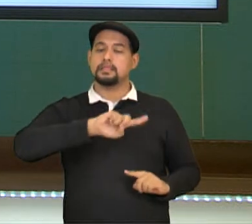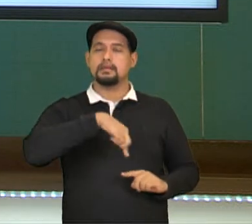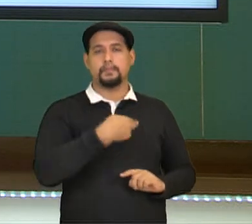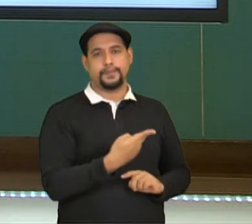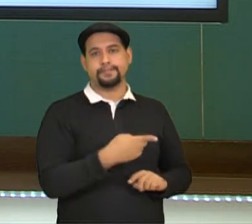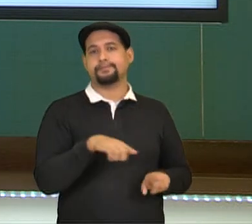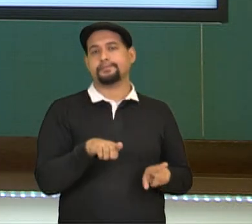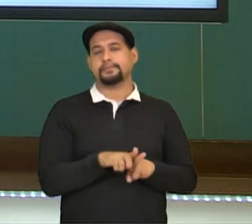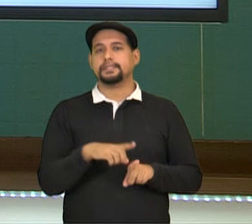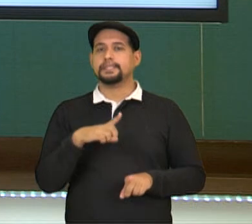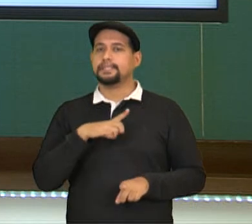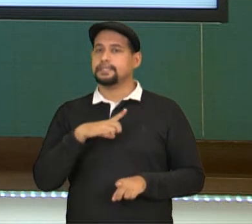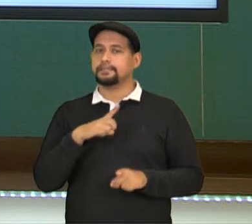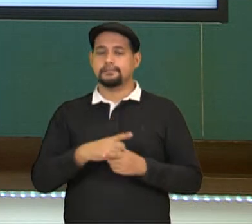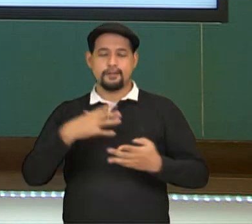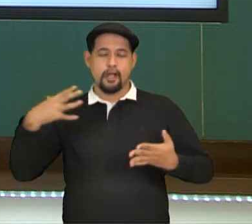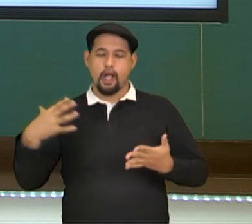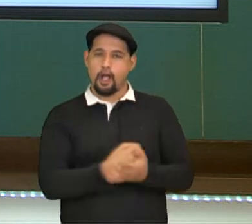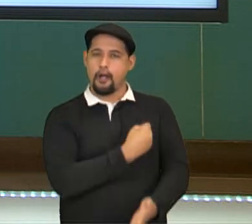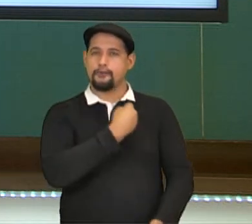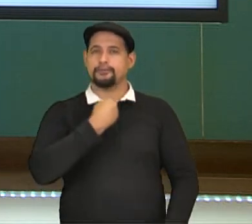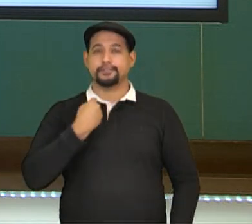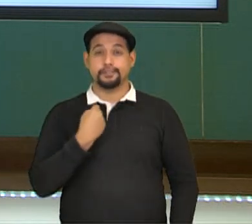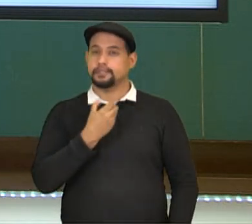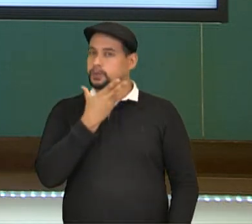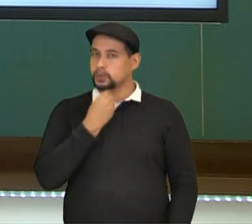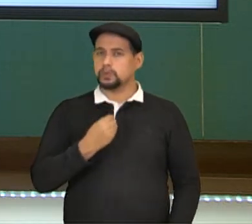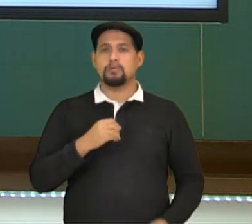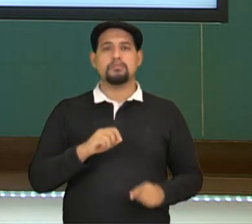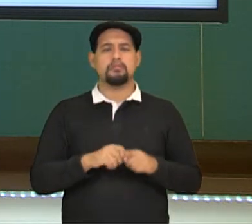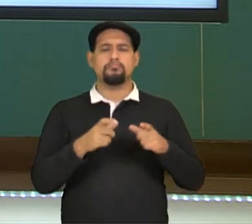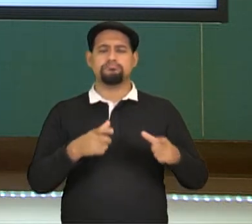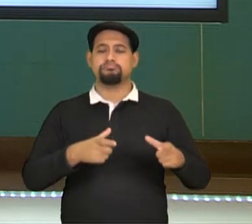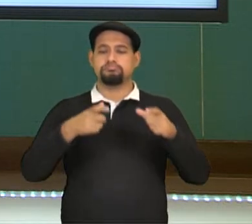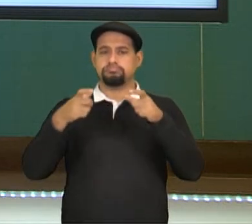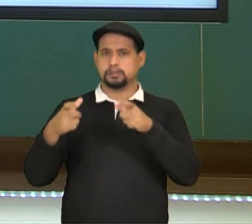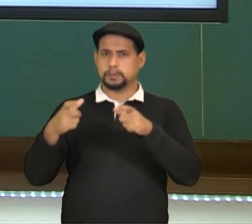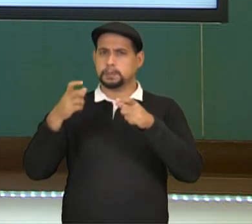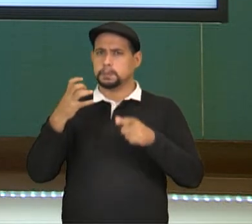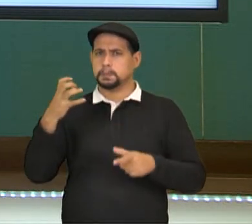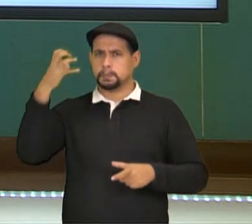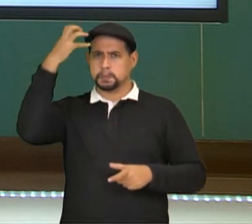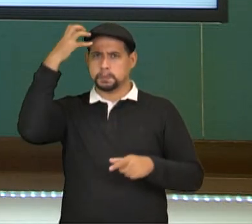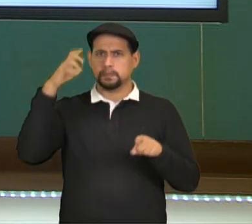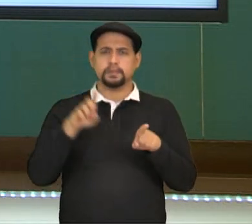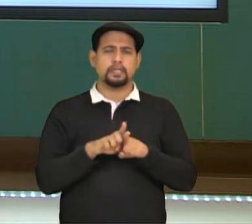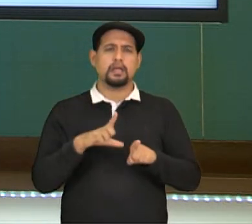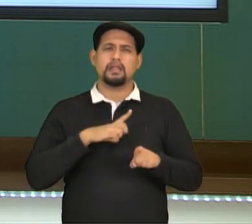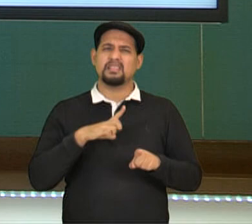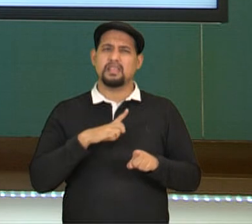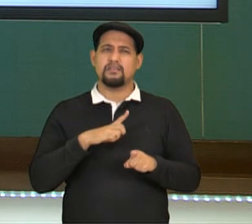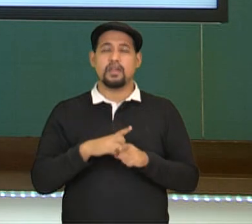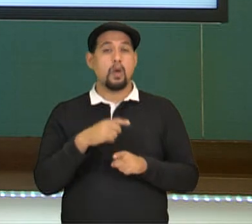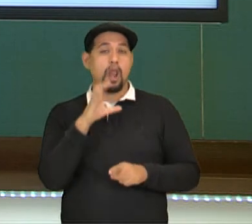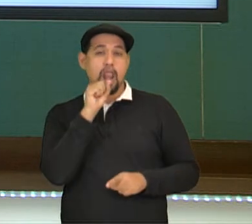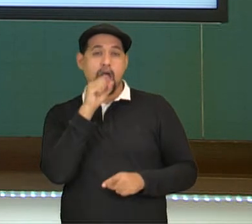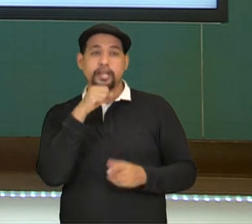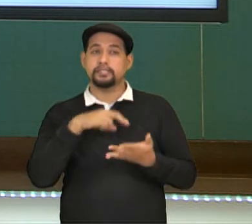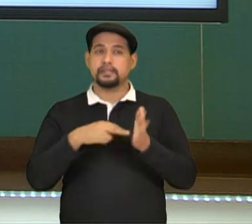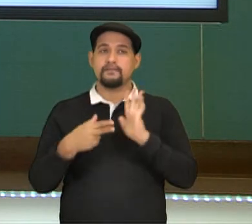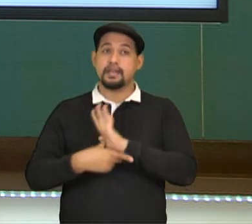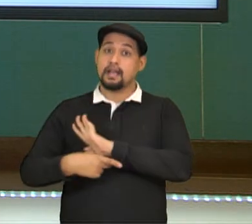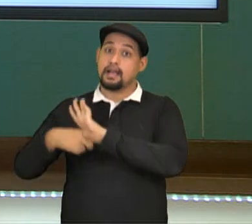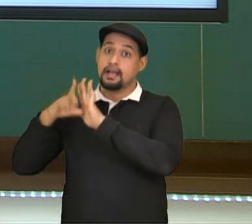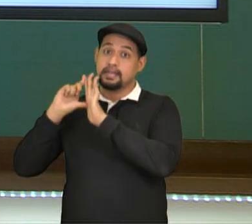posterior, né, quando a gente tem as conquistas do próprio Justiniano como imperador. Então aqui, em laranjado, essa cor laranjada era antes,